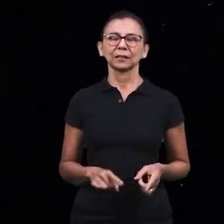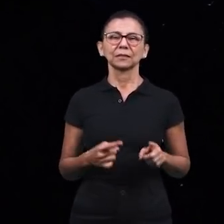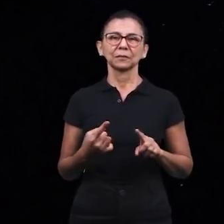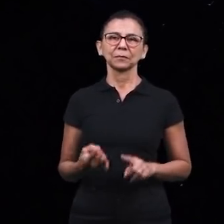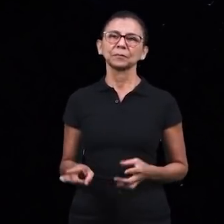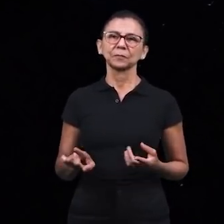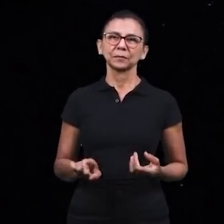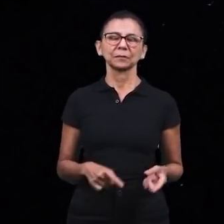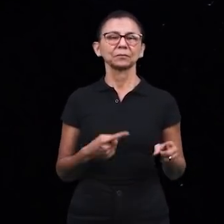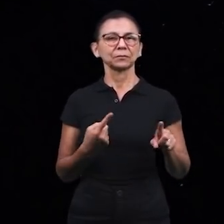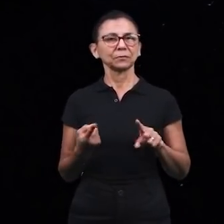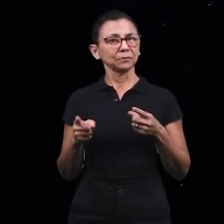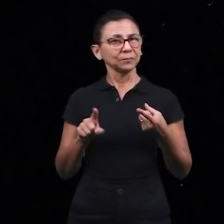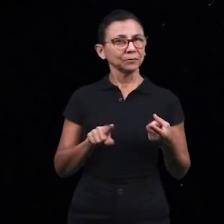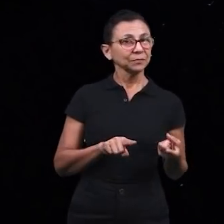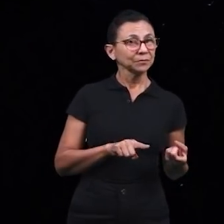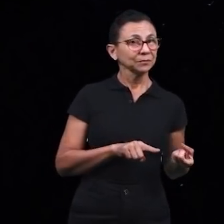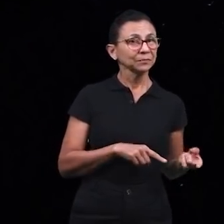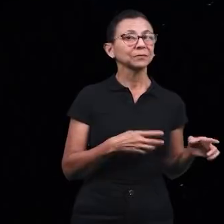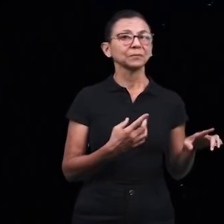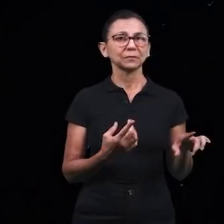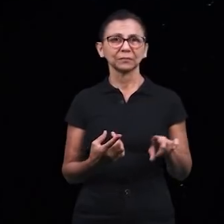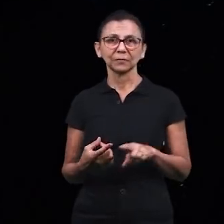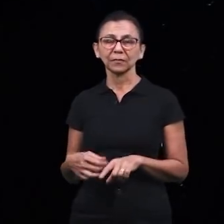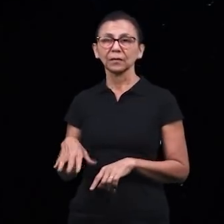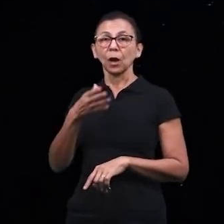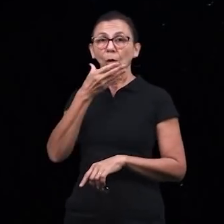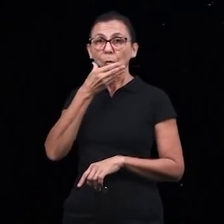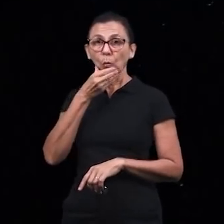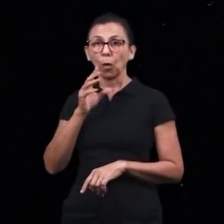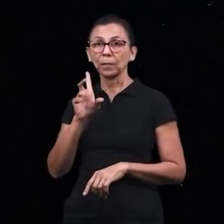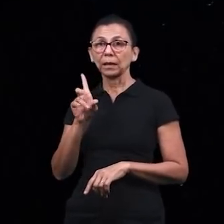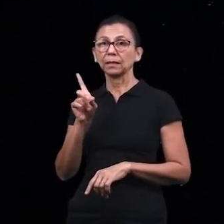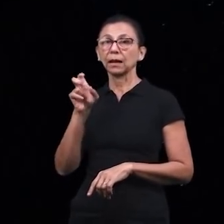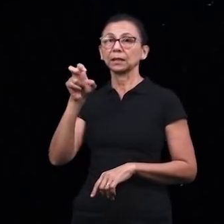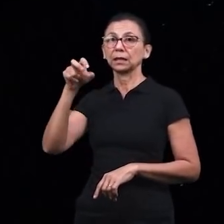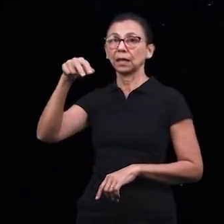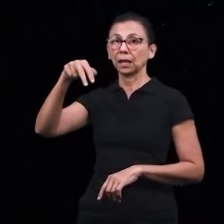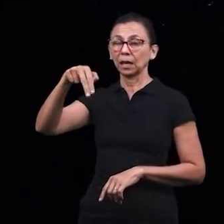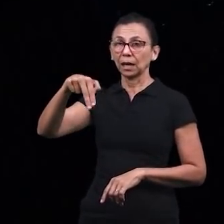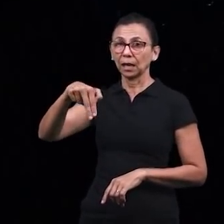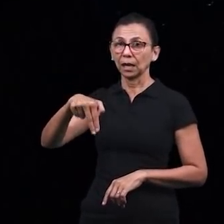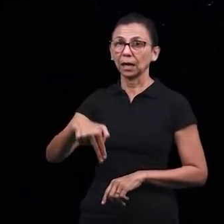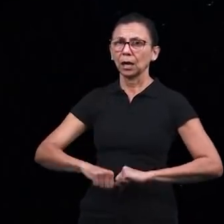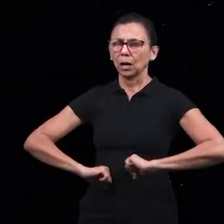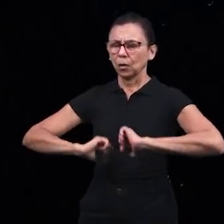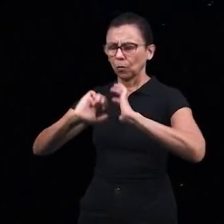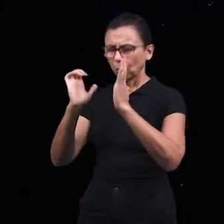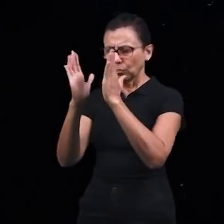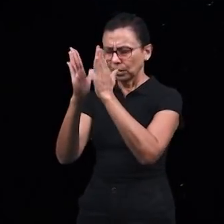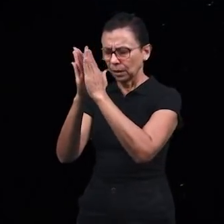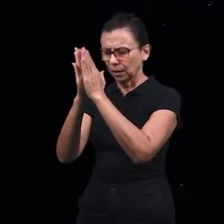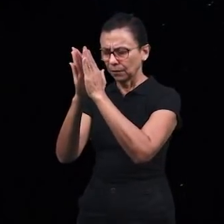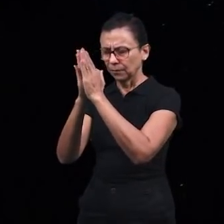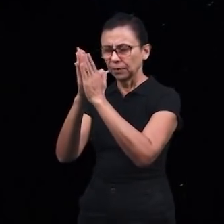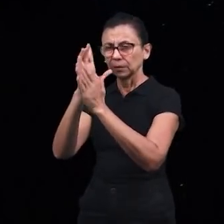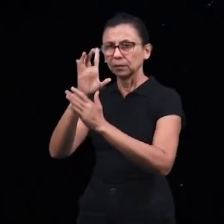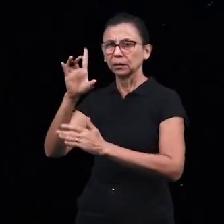que cumprisse a lei. Daniel na cova dos leões,